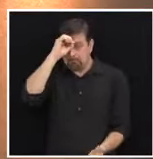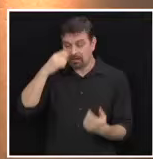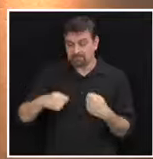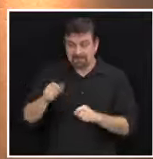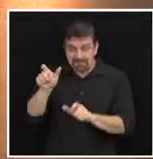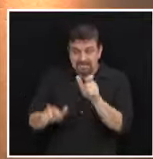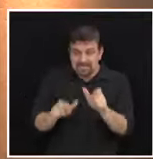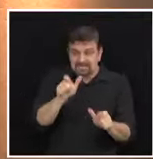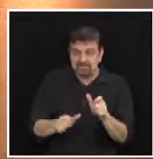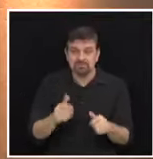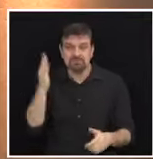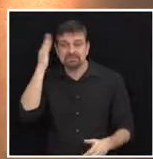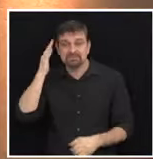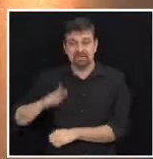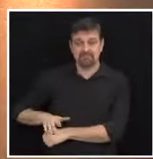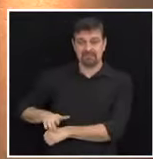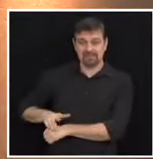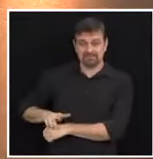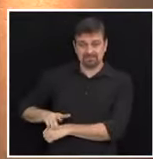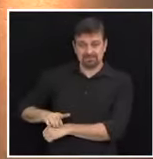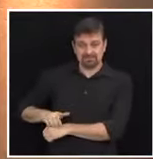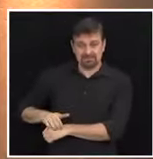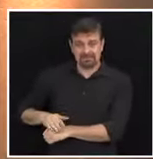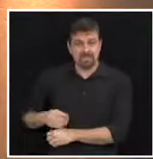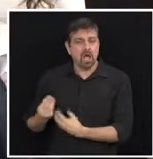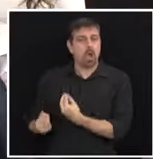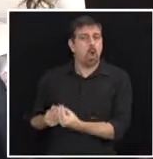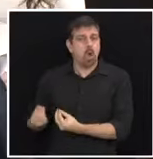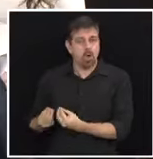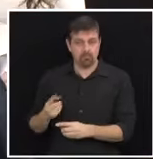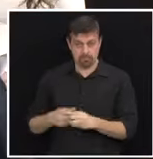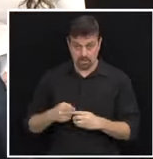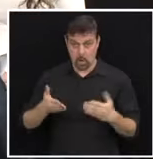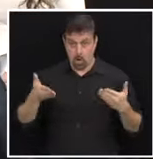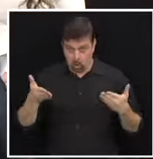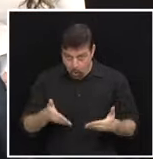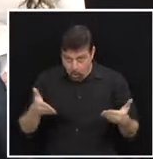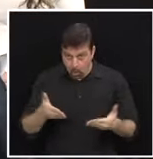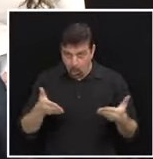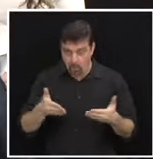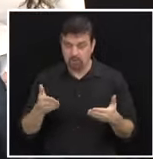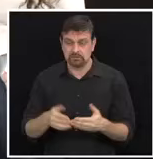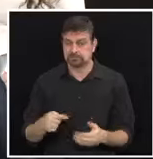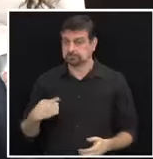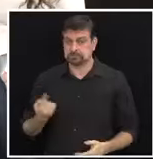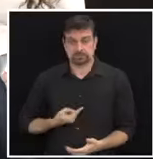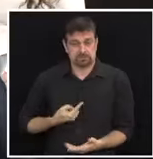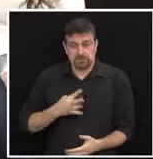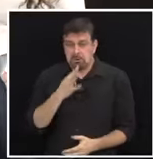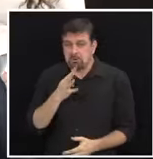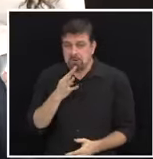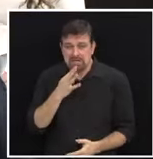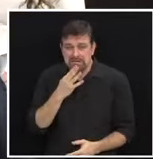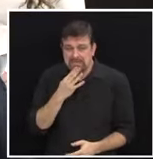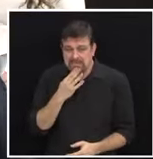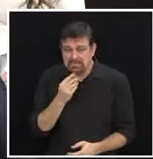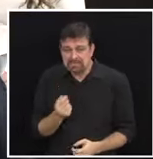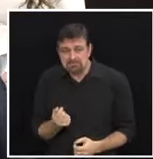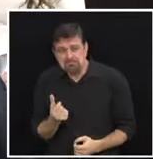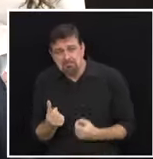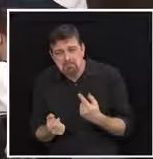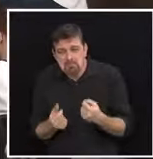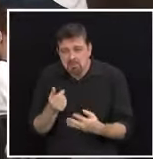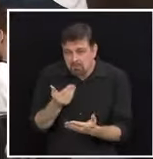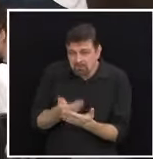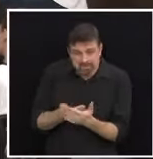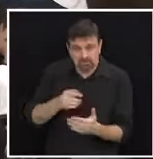da patologia, porque essa patologia, ela hoje, ela é uma criança ainda, perante o